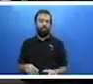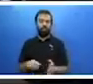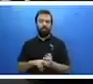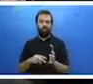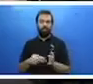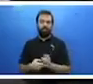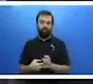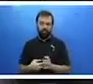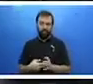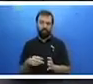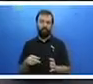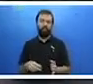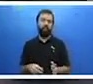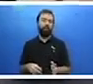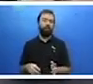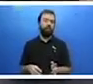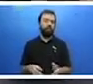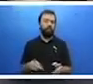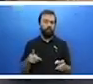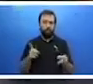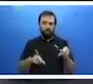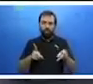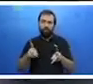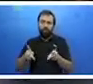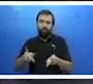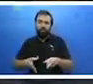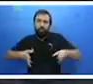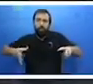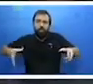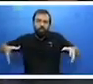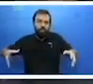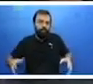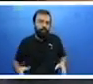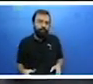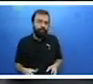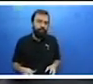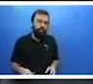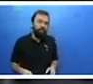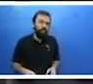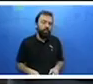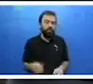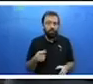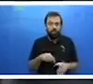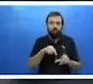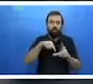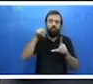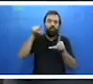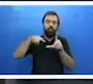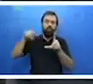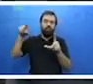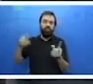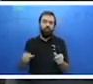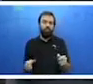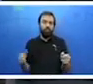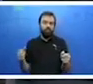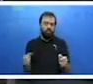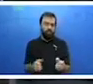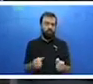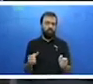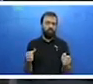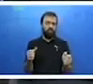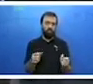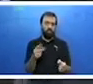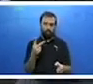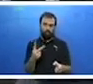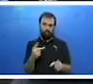atenção no exercício 3. O gráfico 3, eles uniram os dois gráficos. O 1, que era da área, e o